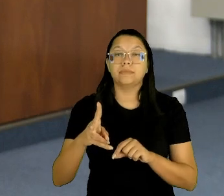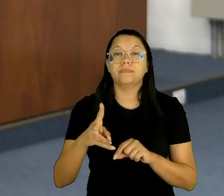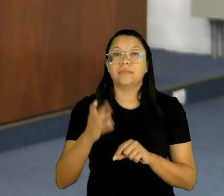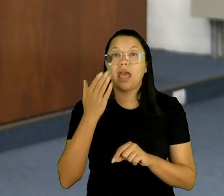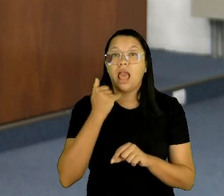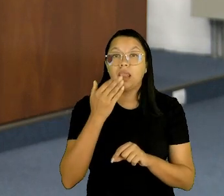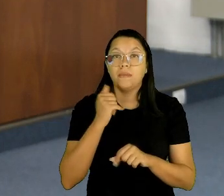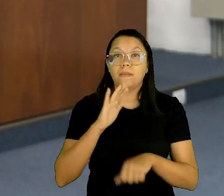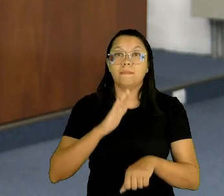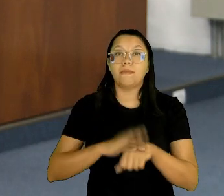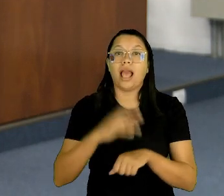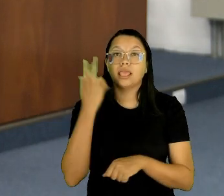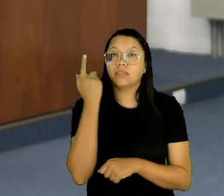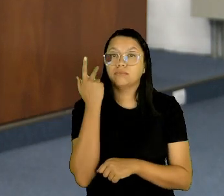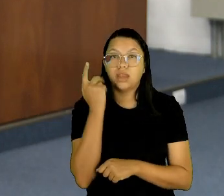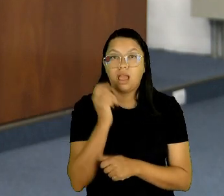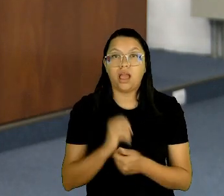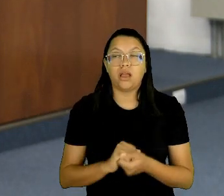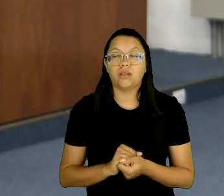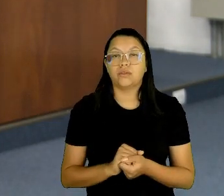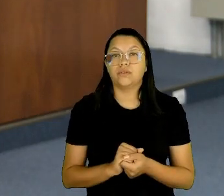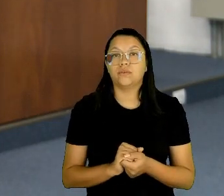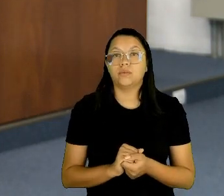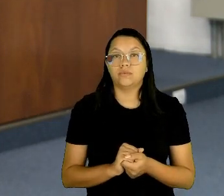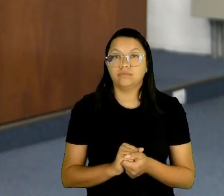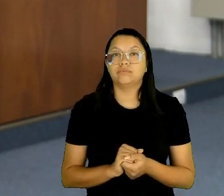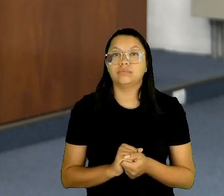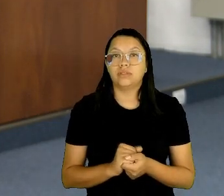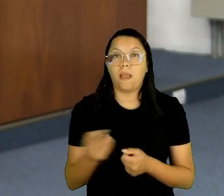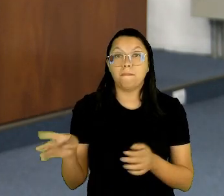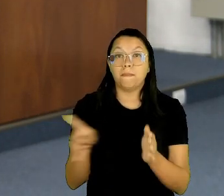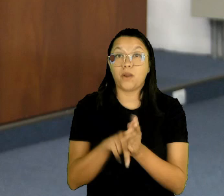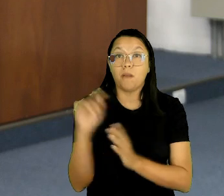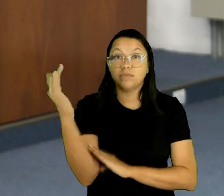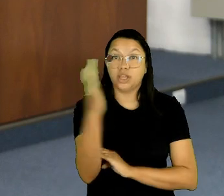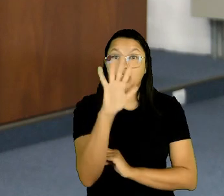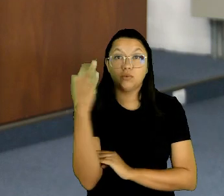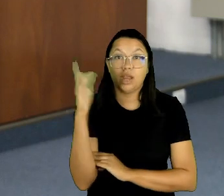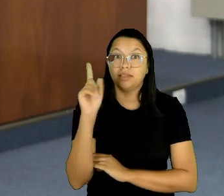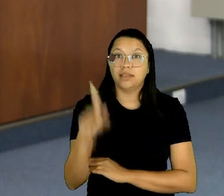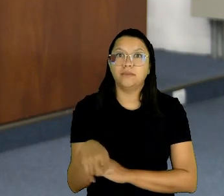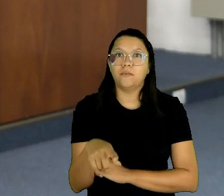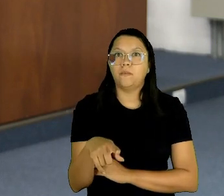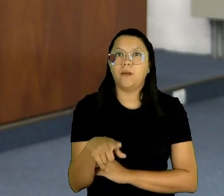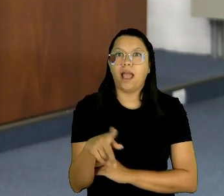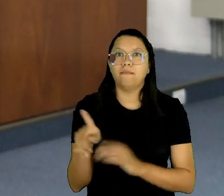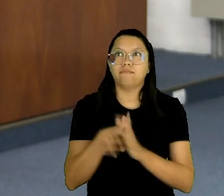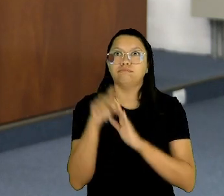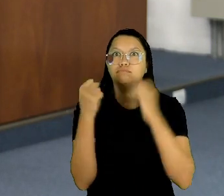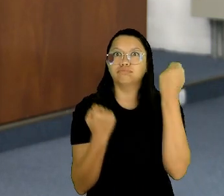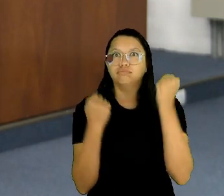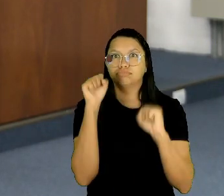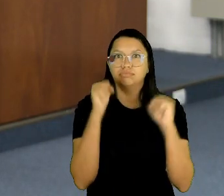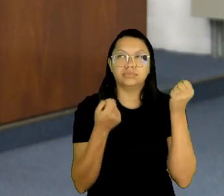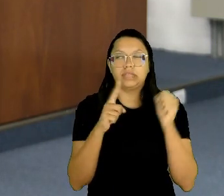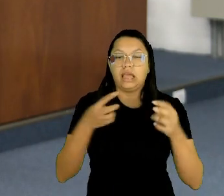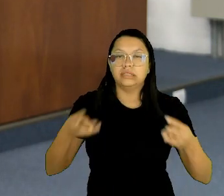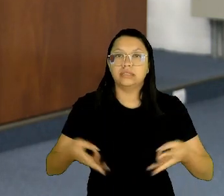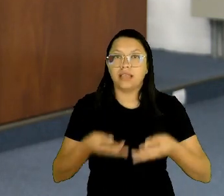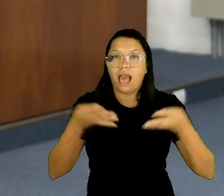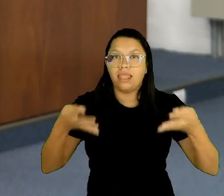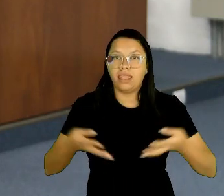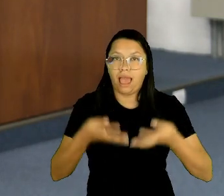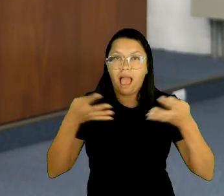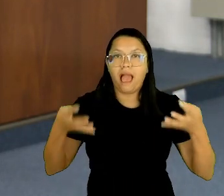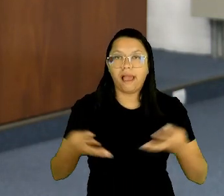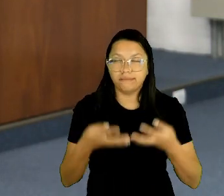aos alimentos mais in natura, né? Então, tudo que é fresco, veio da natureza, que não é enlatado, é uma